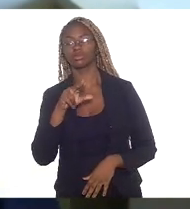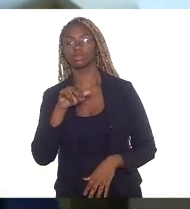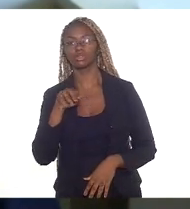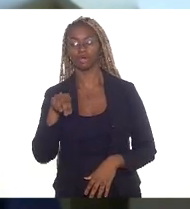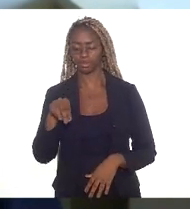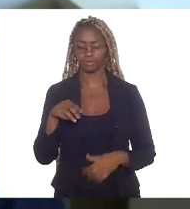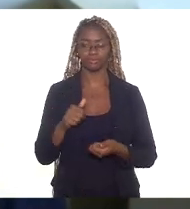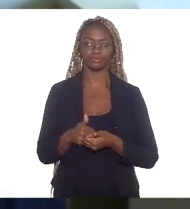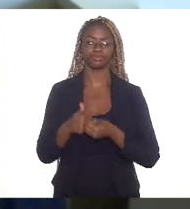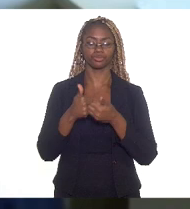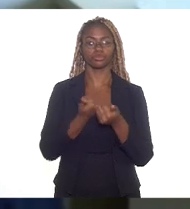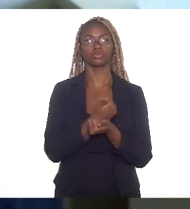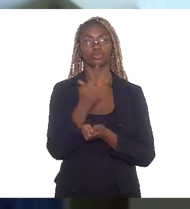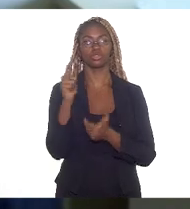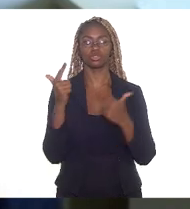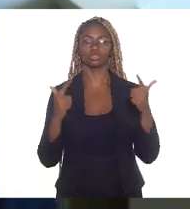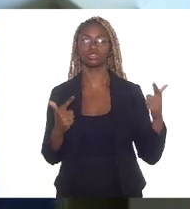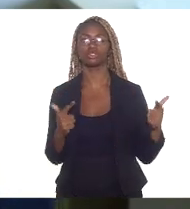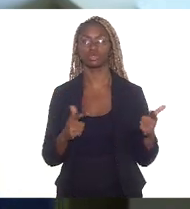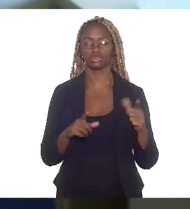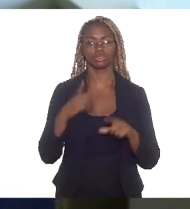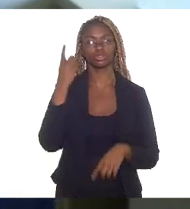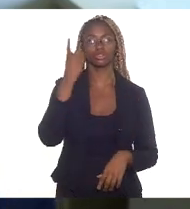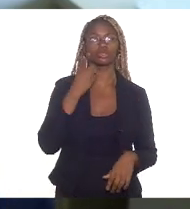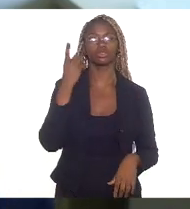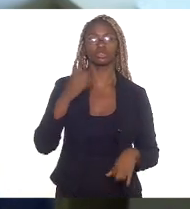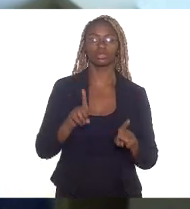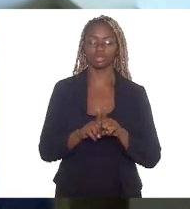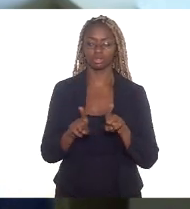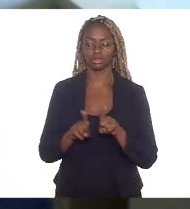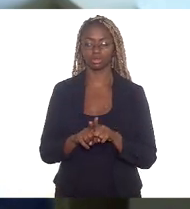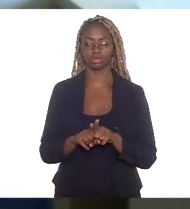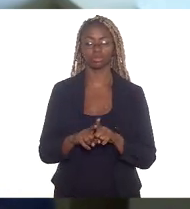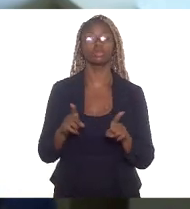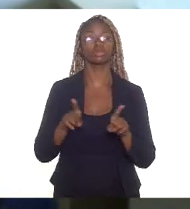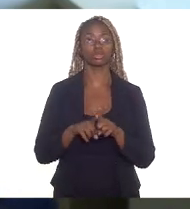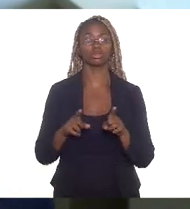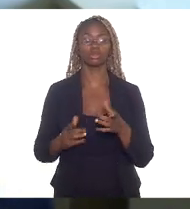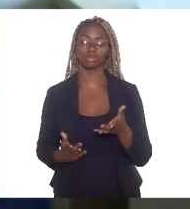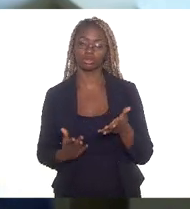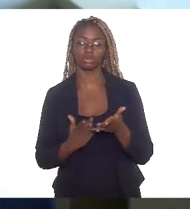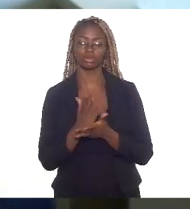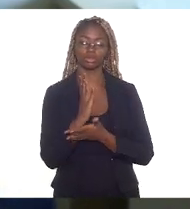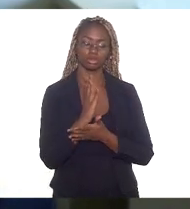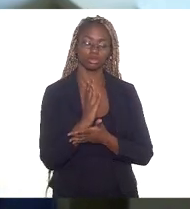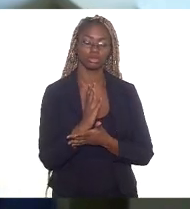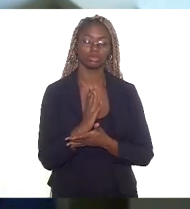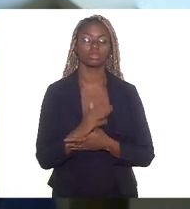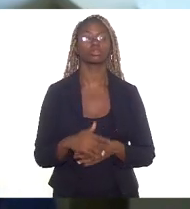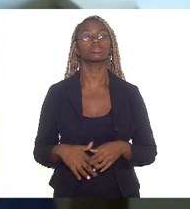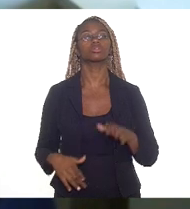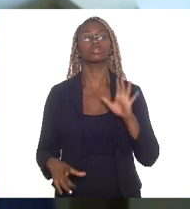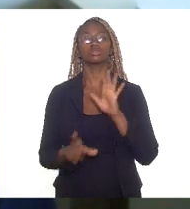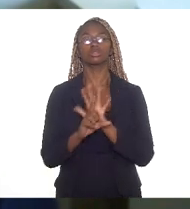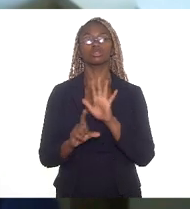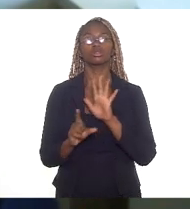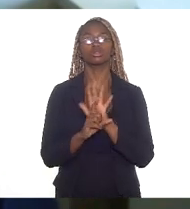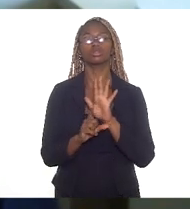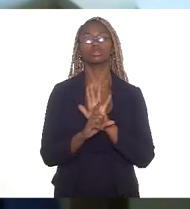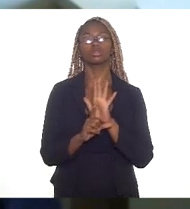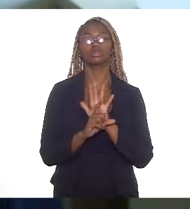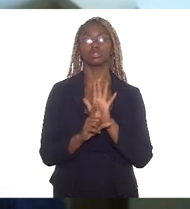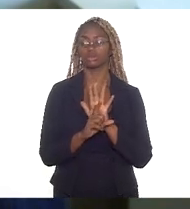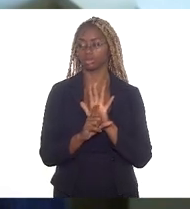acompanhado de outros deputados, né, também aprovou, que virou a lei, uma lei no sentido de